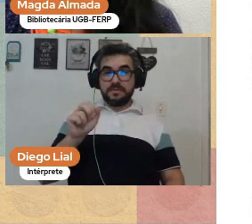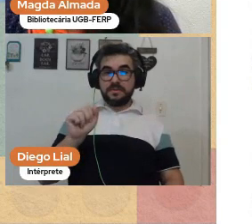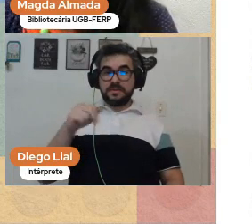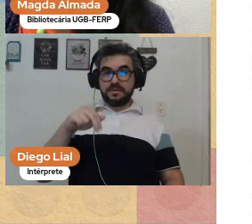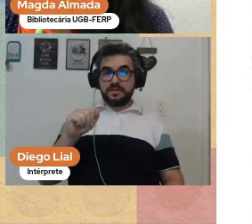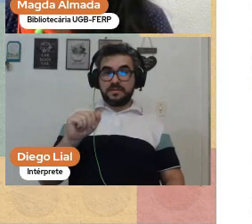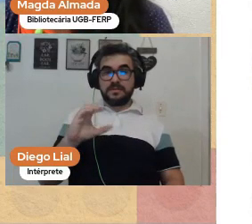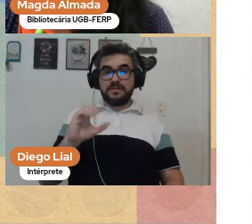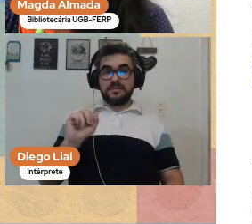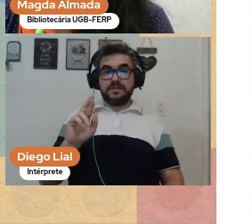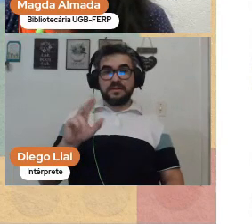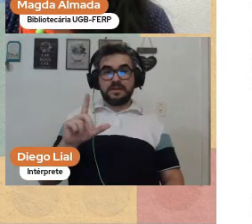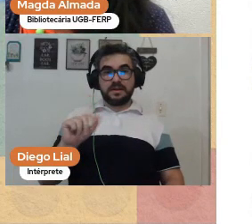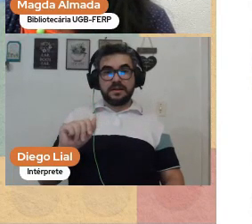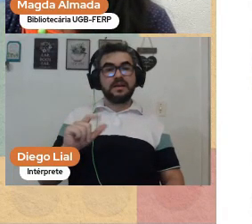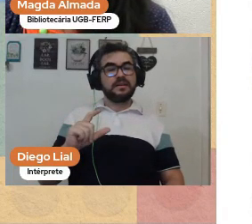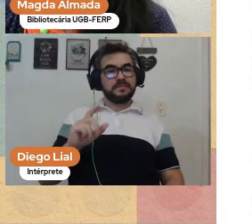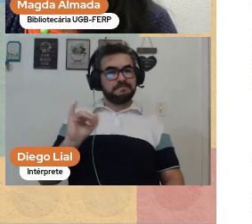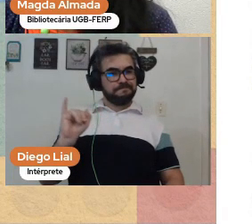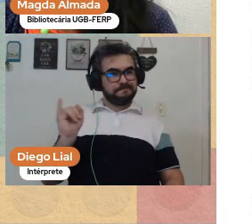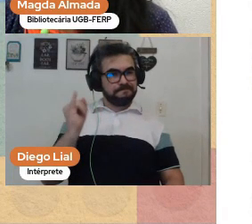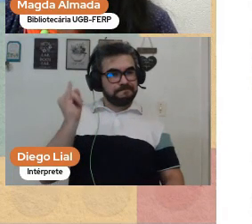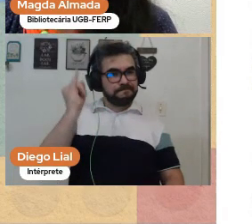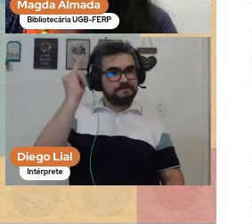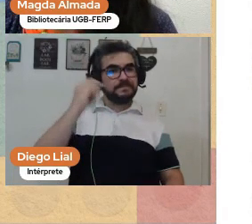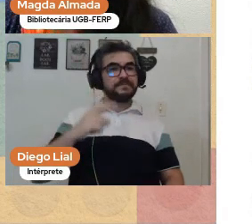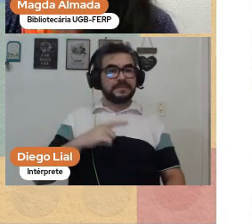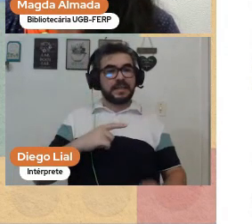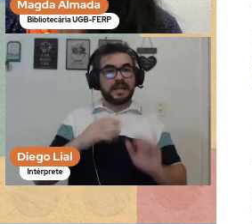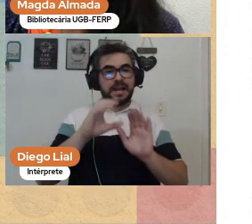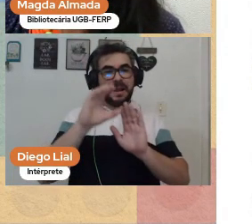gestão e seja para preservação. Então,